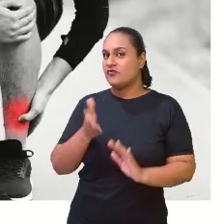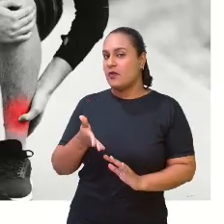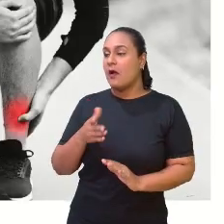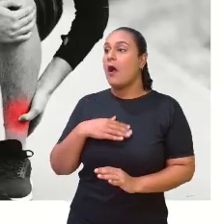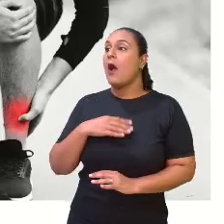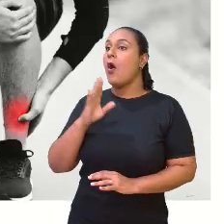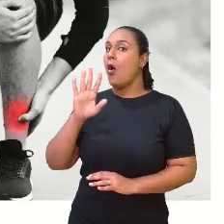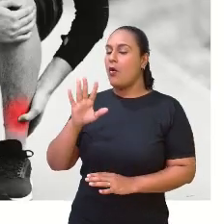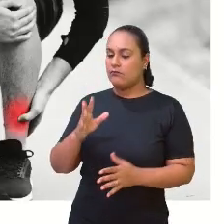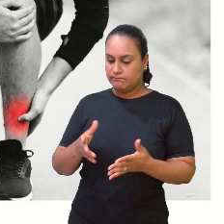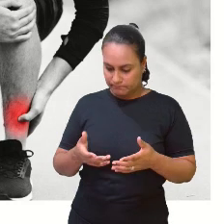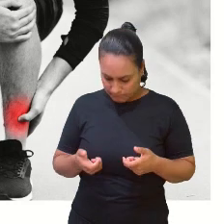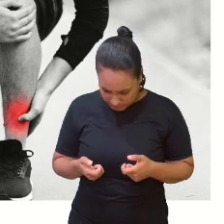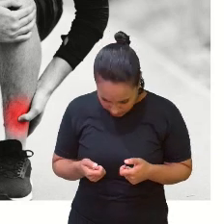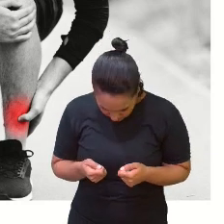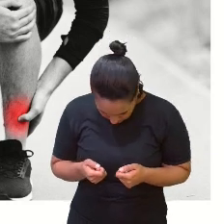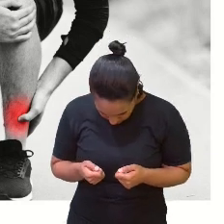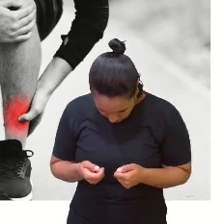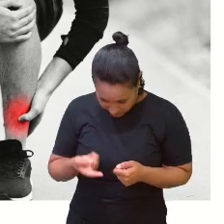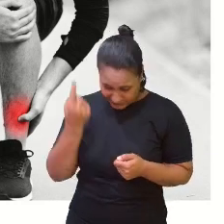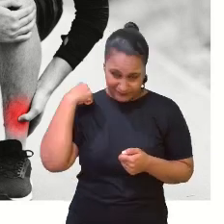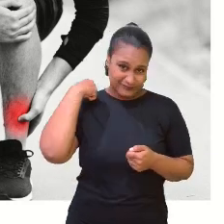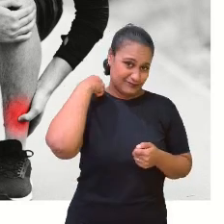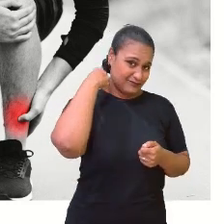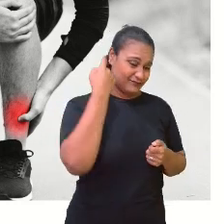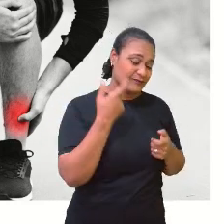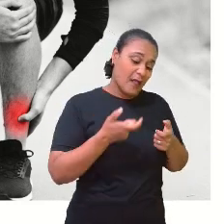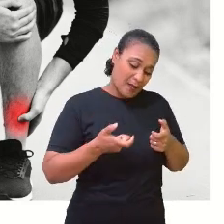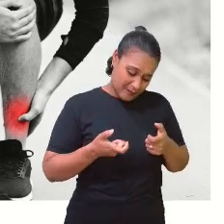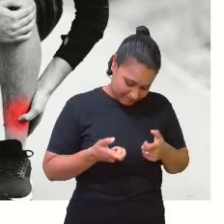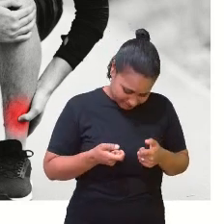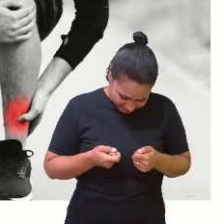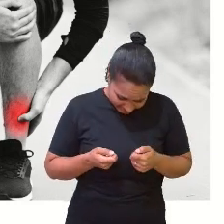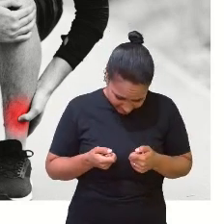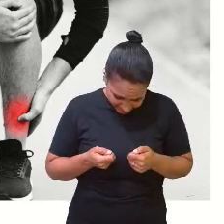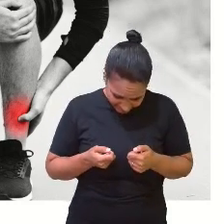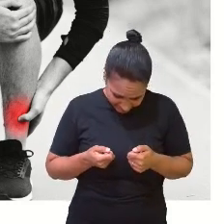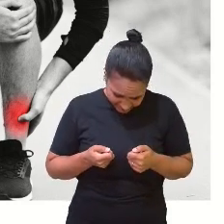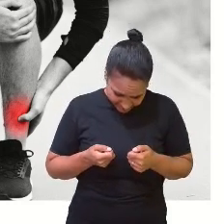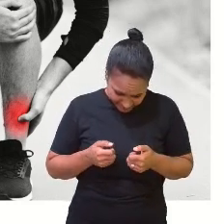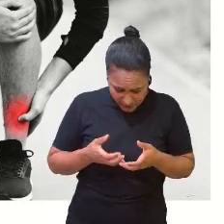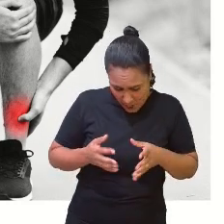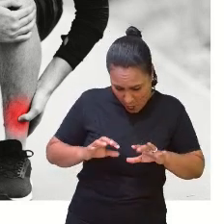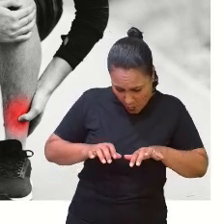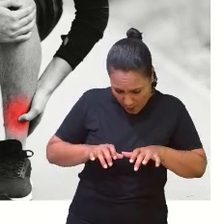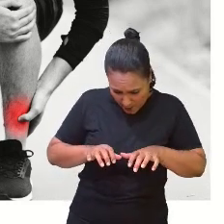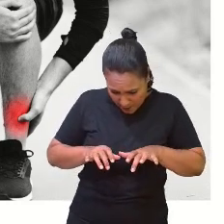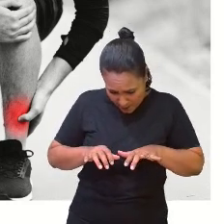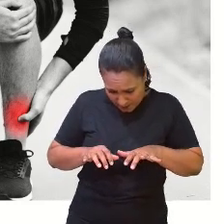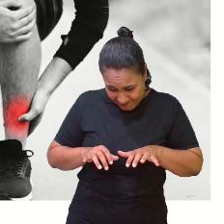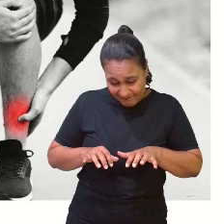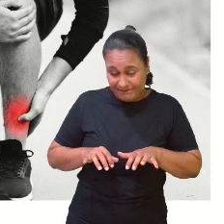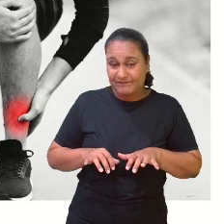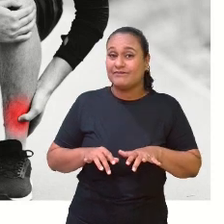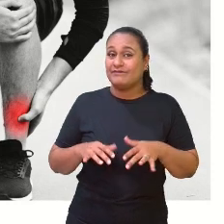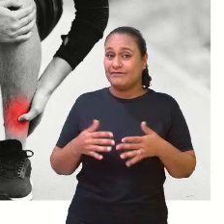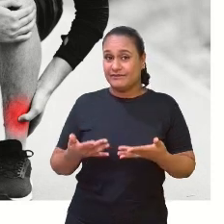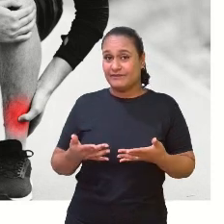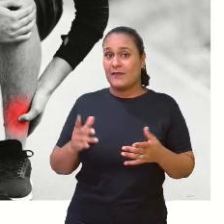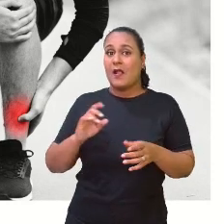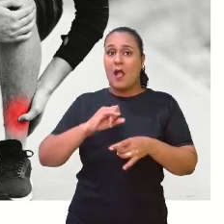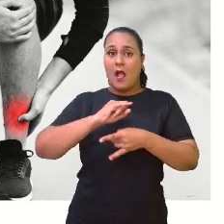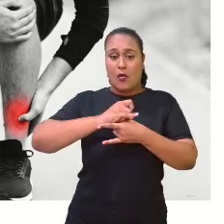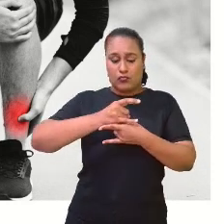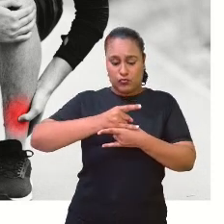da postura. Quando você está mexendo muito no celular, com a cabeça baixa. Quando você está com a sua